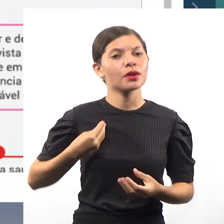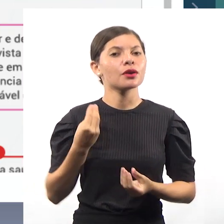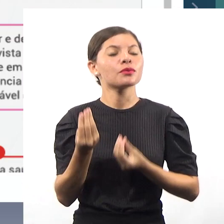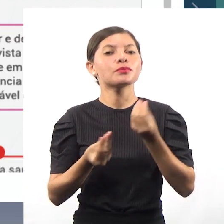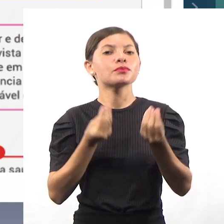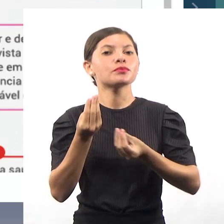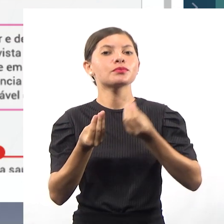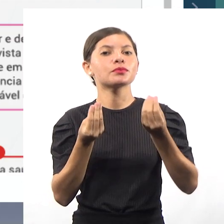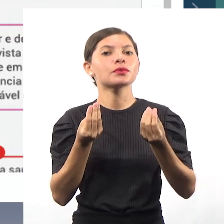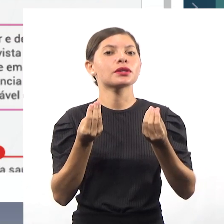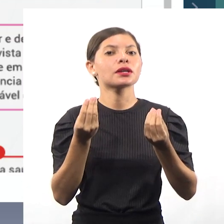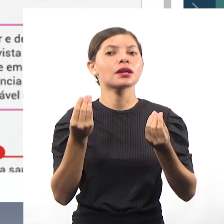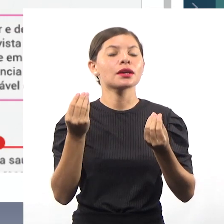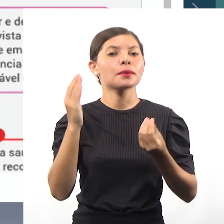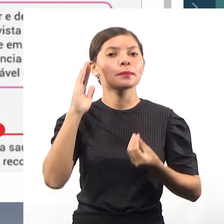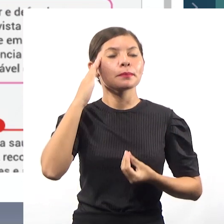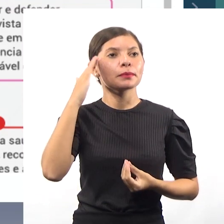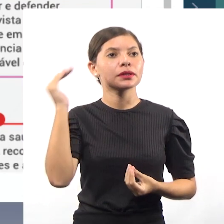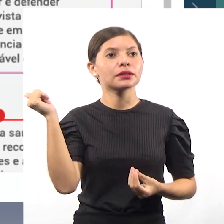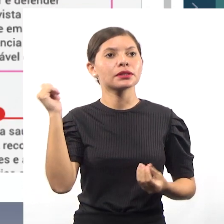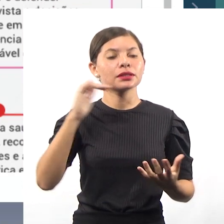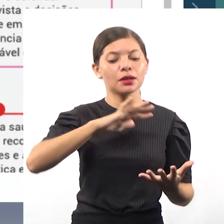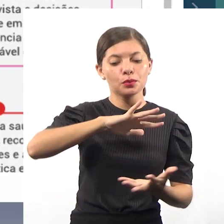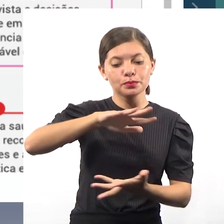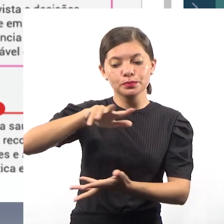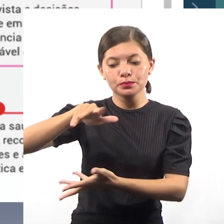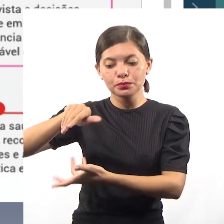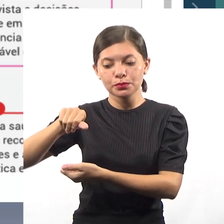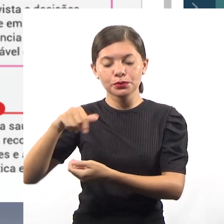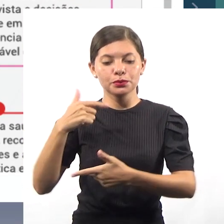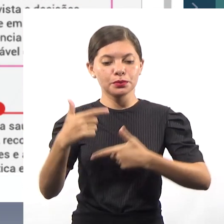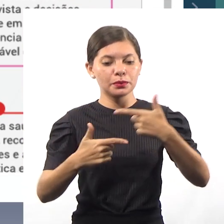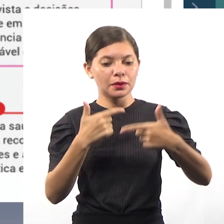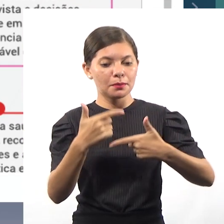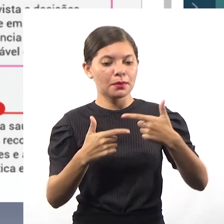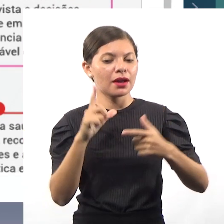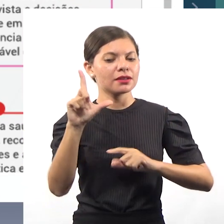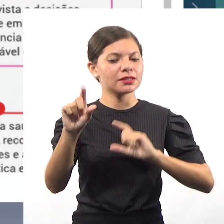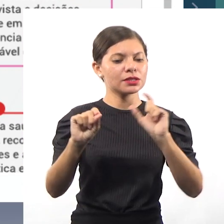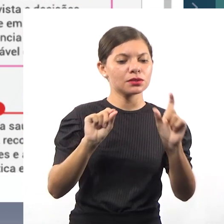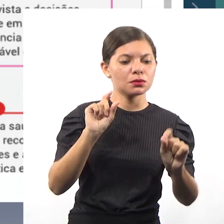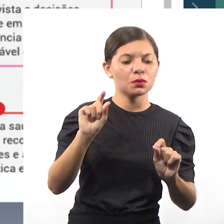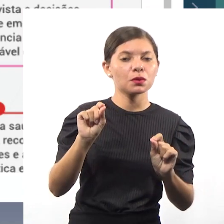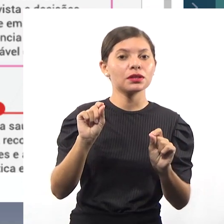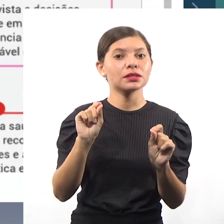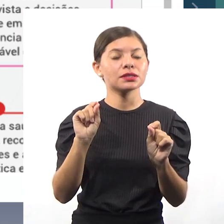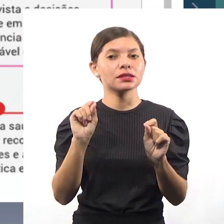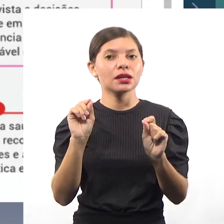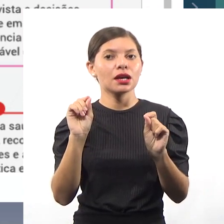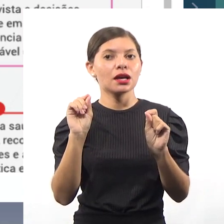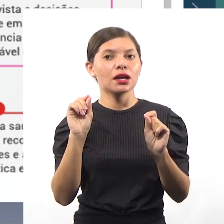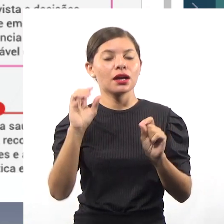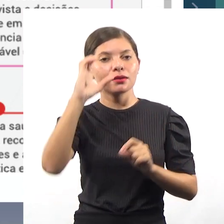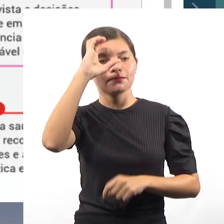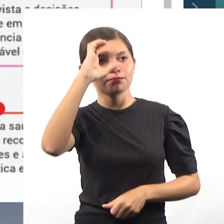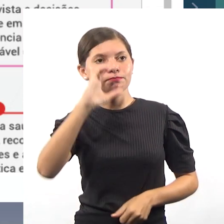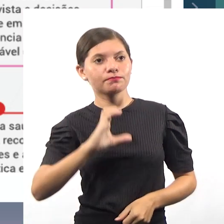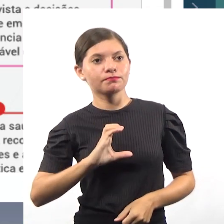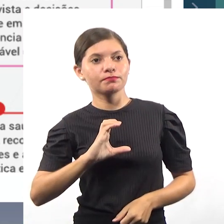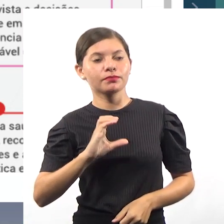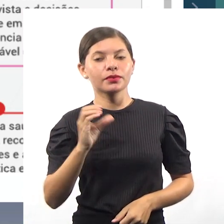quê? Para entender o mundo do trabalho e fazer escolhas alinhadas à cidadania. O 7º eixo,